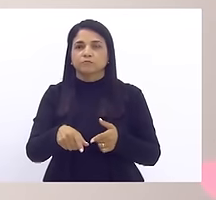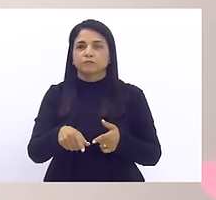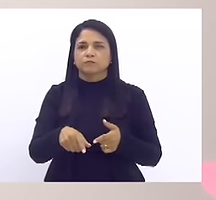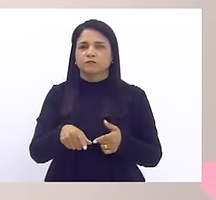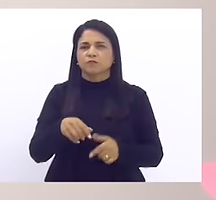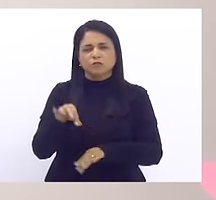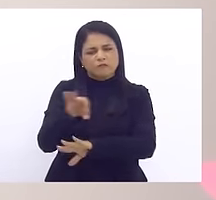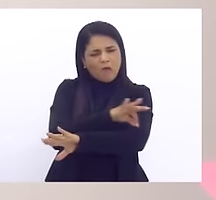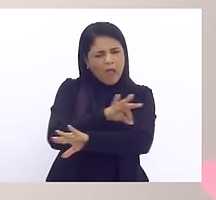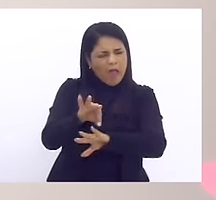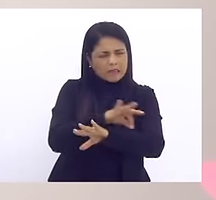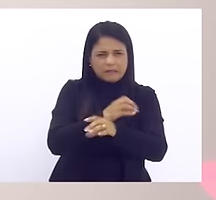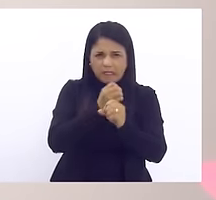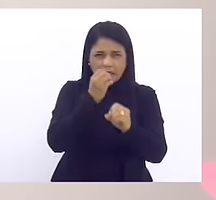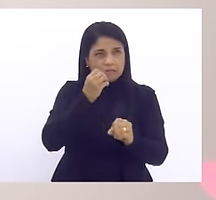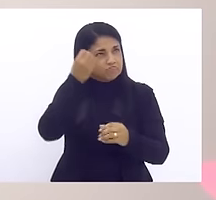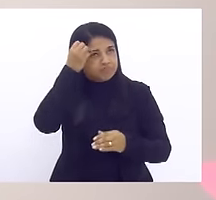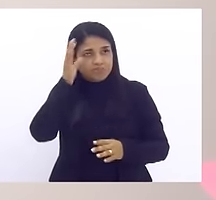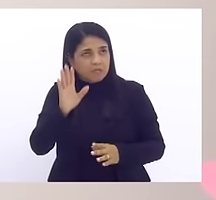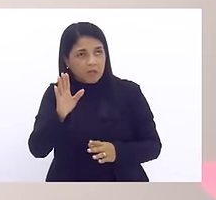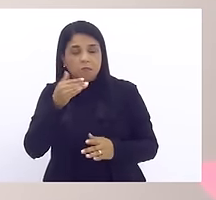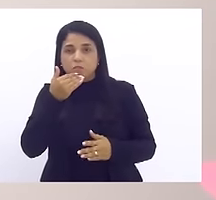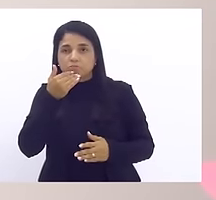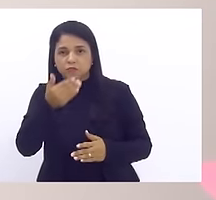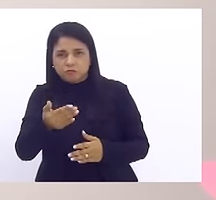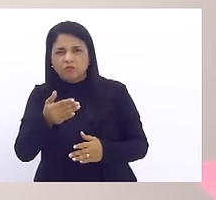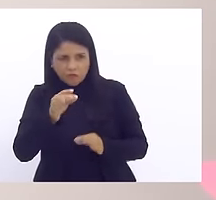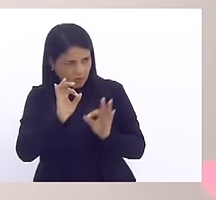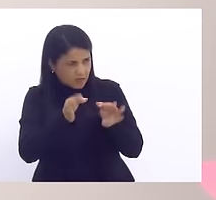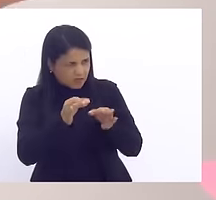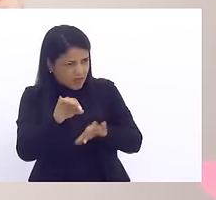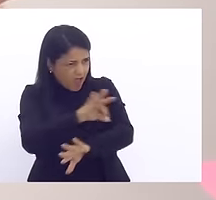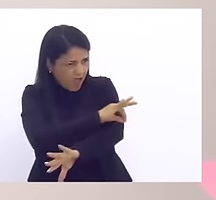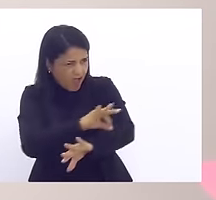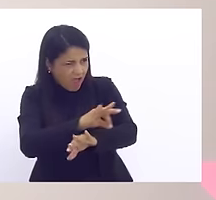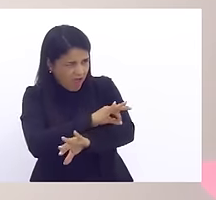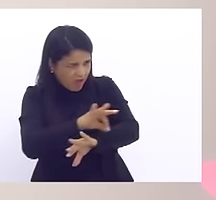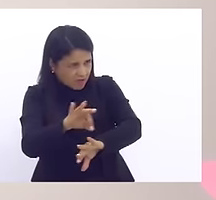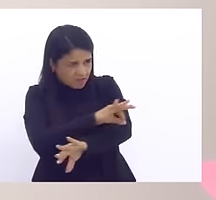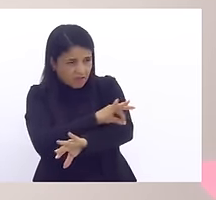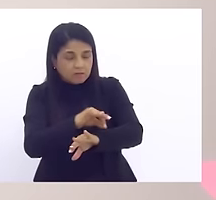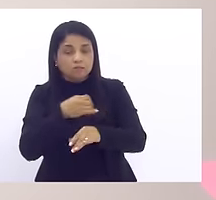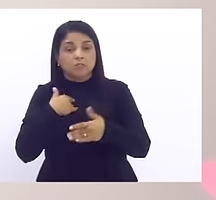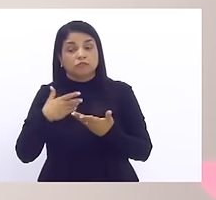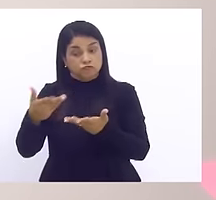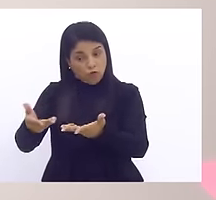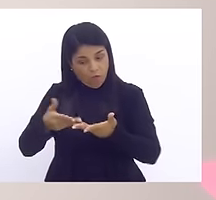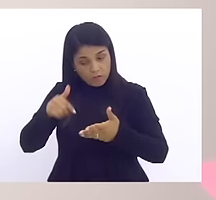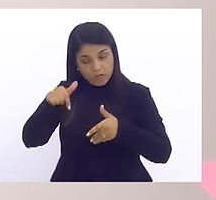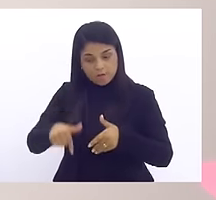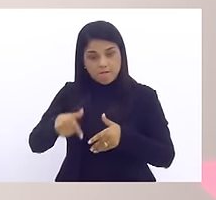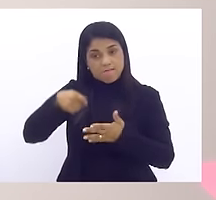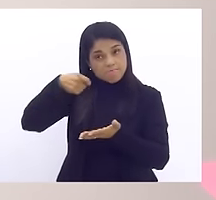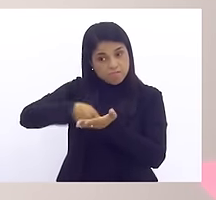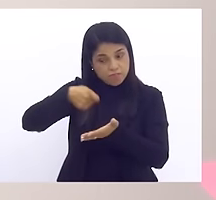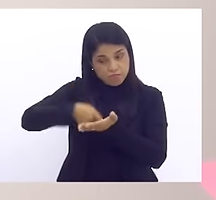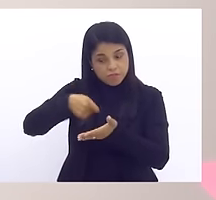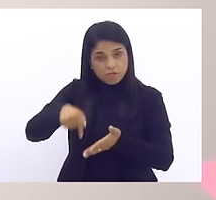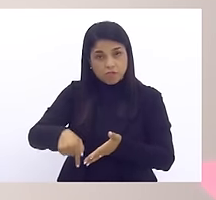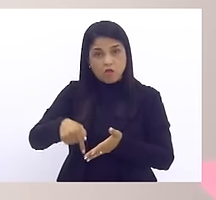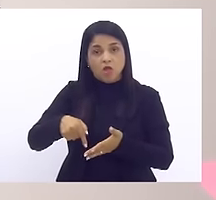arquiteta quem foi que fez pedido foi arquiteto né inclusive ela omitiu